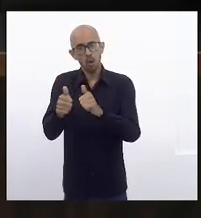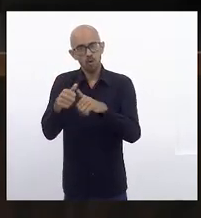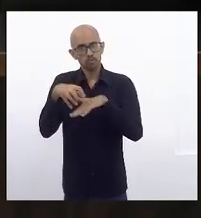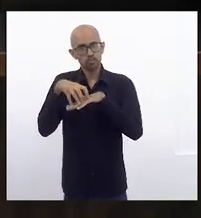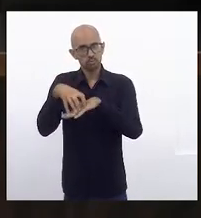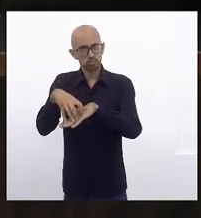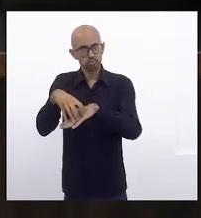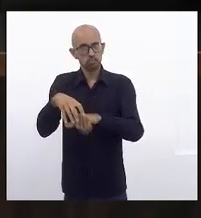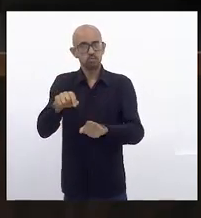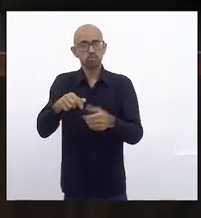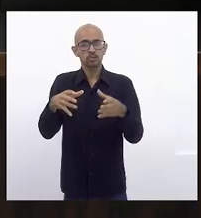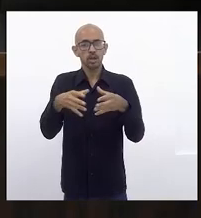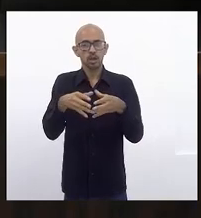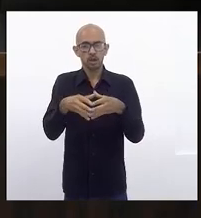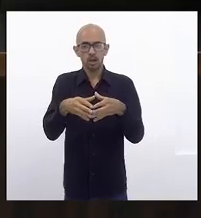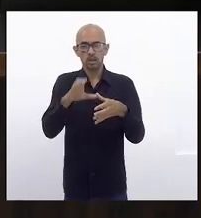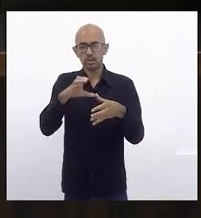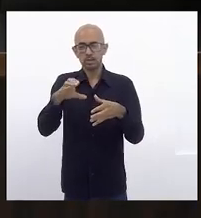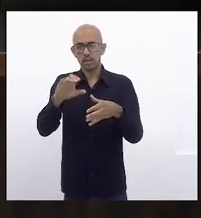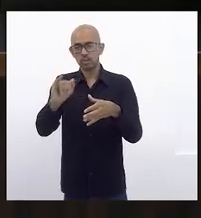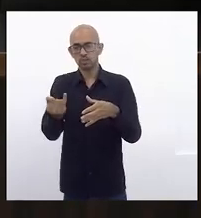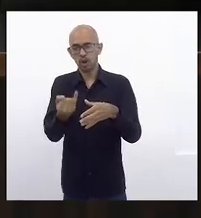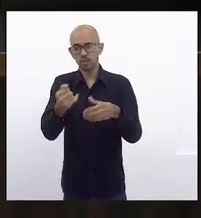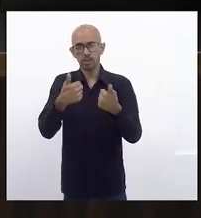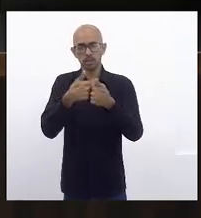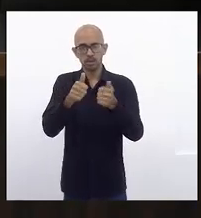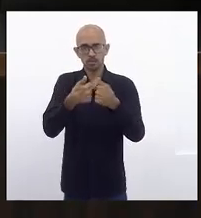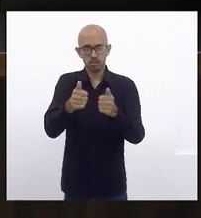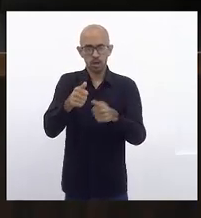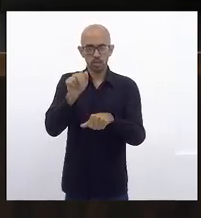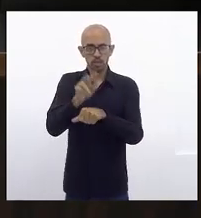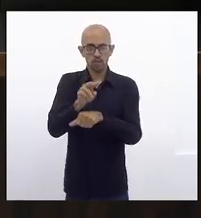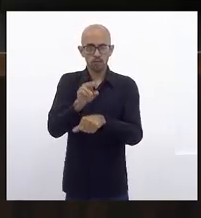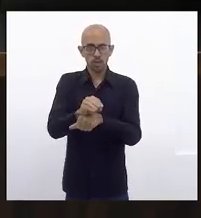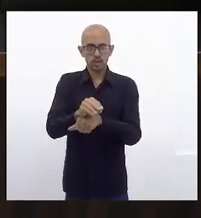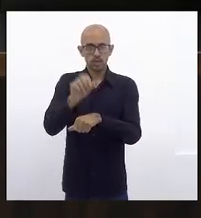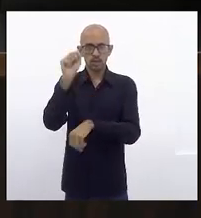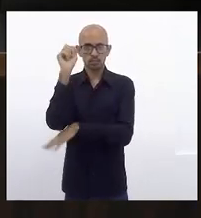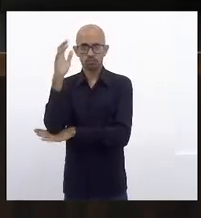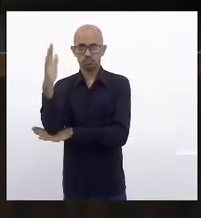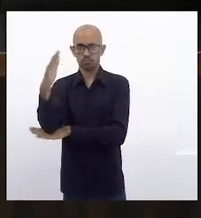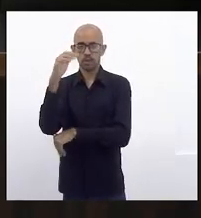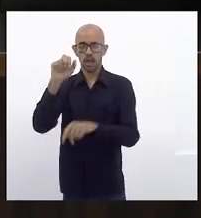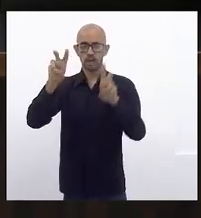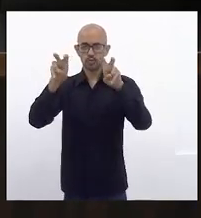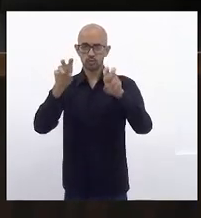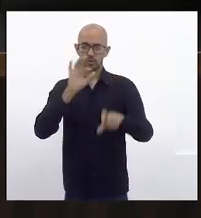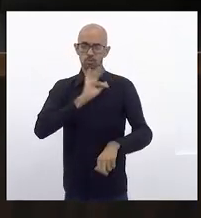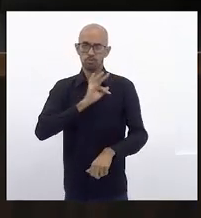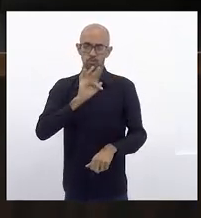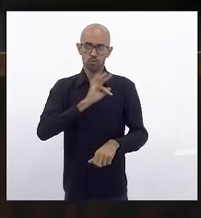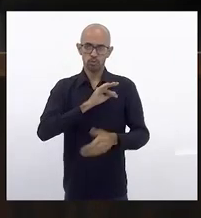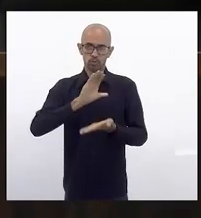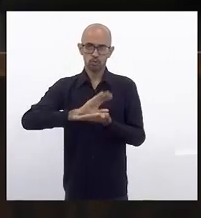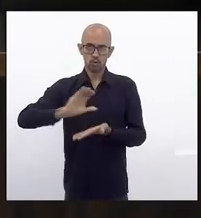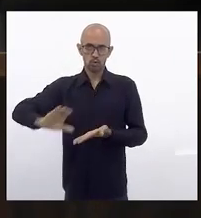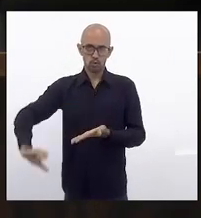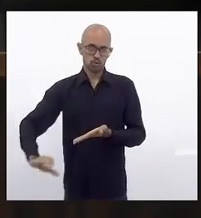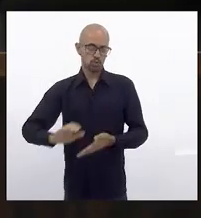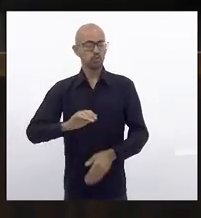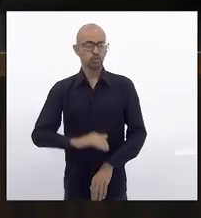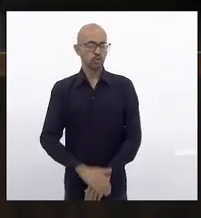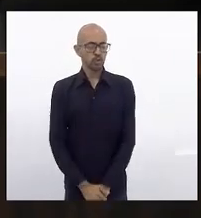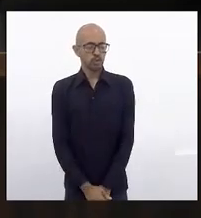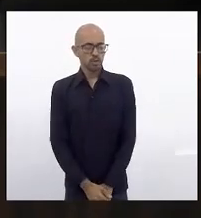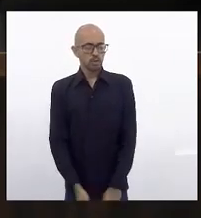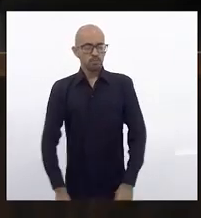de pareceres das comissões de Constituição e Justiça, de Transporte, Defesa do Meio Ambiente, Segurança Pública e Assunto da Polícia, e de Orçamento, Finanças, Fiscalização Financeira e